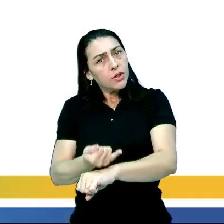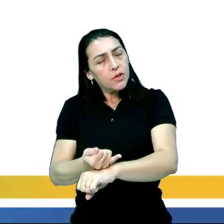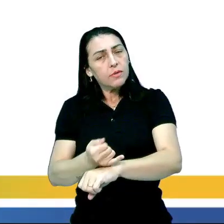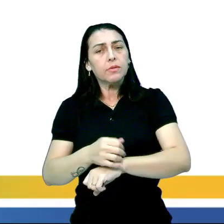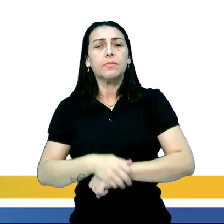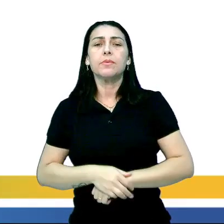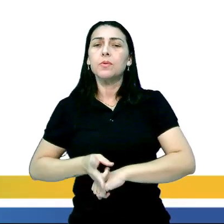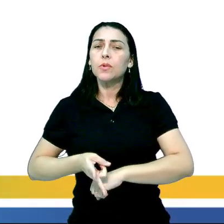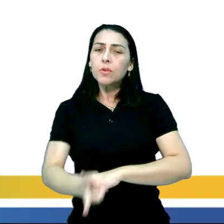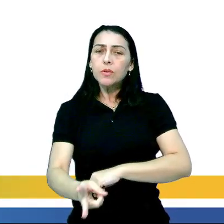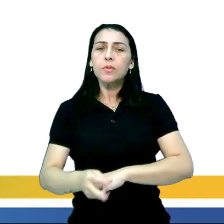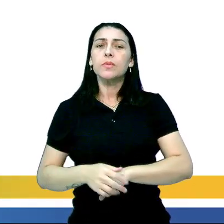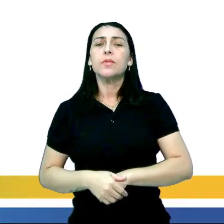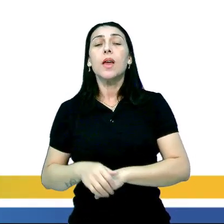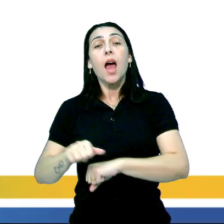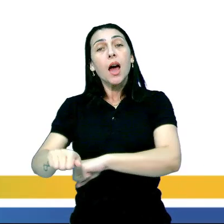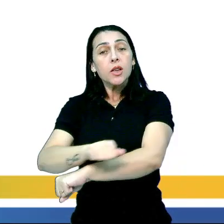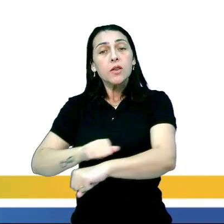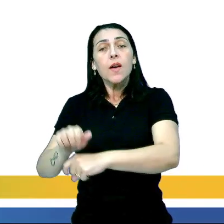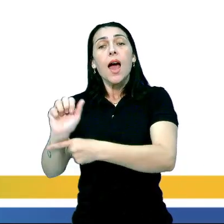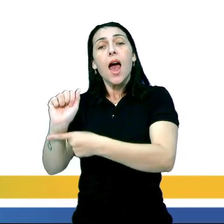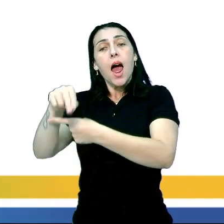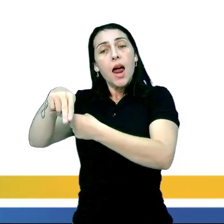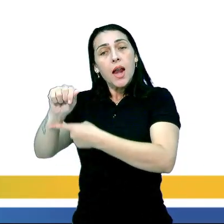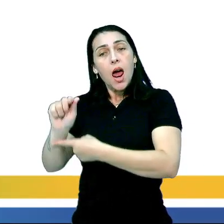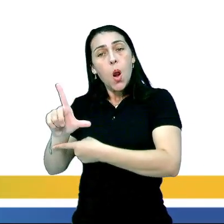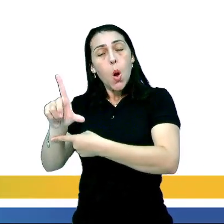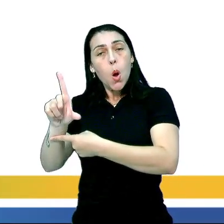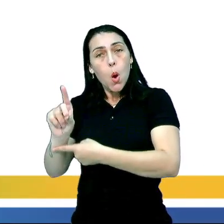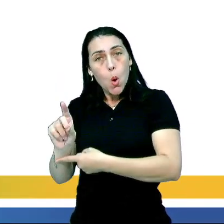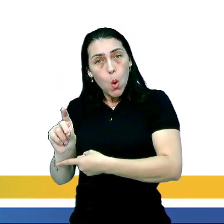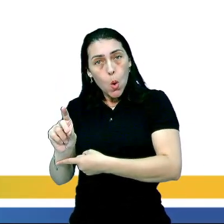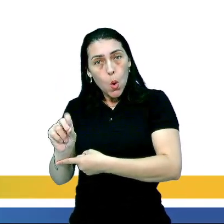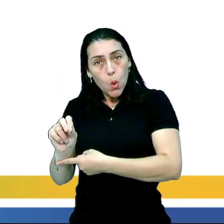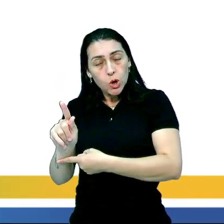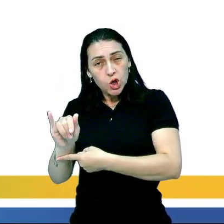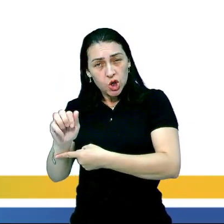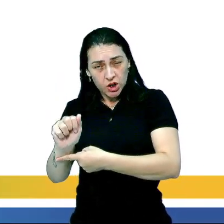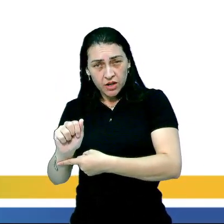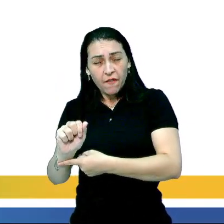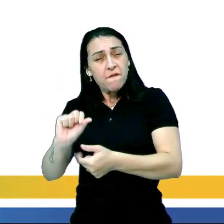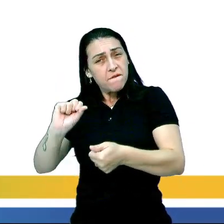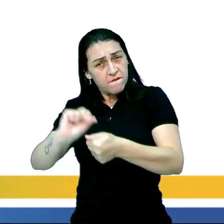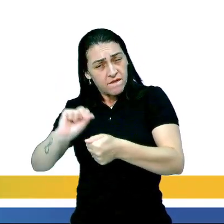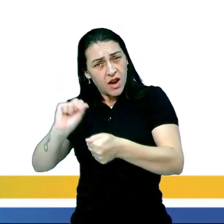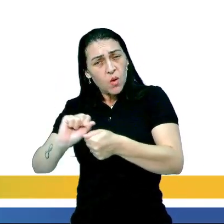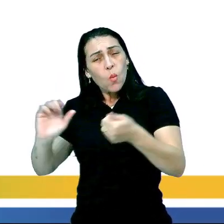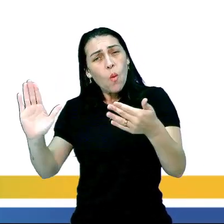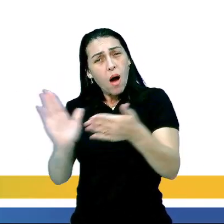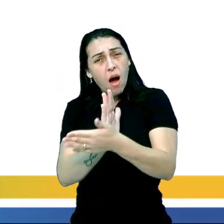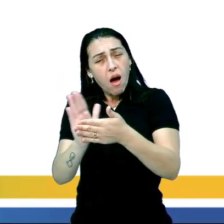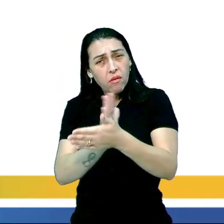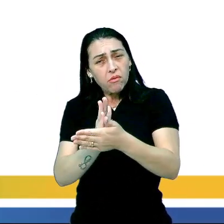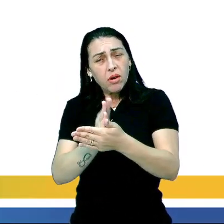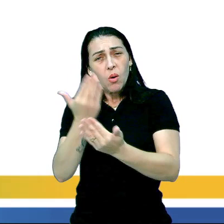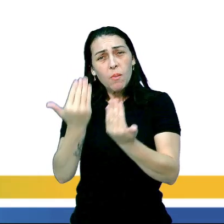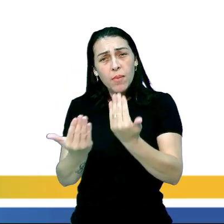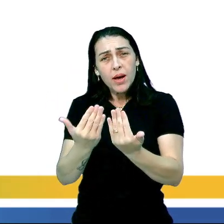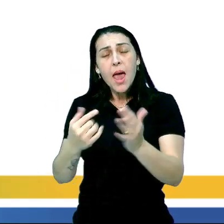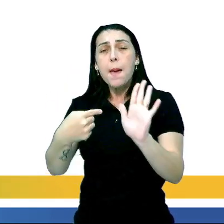adjetivo. Continuando, advérbios, analogias. Faz analogia com alguma coisa?